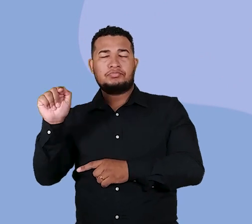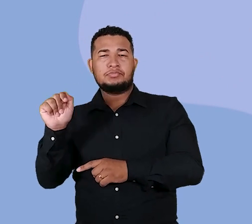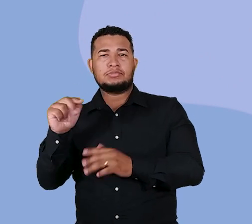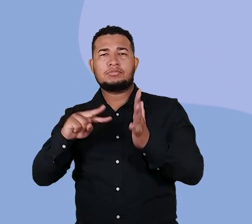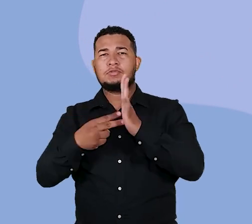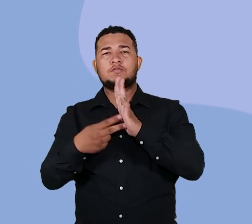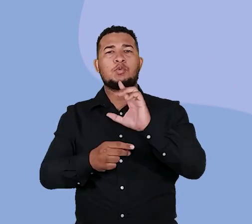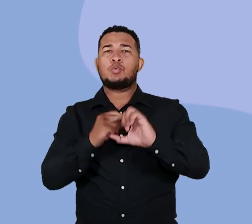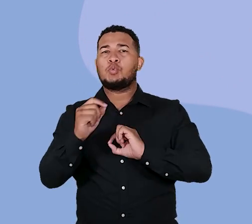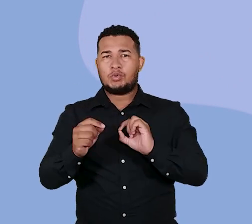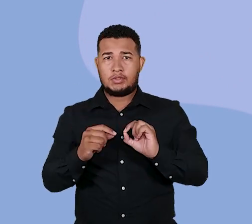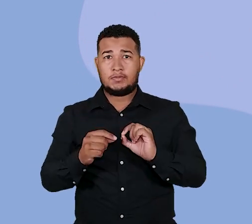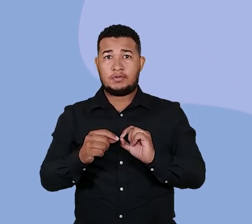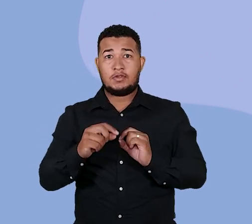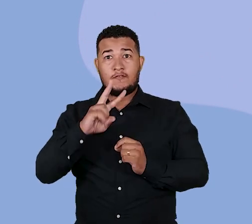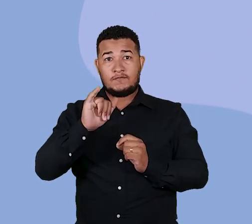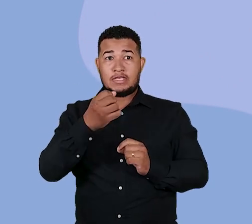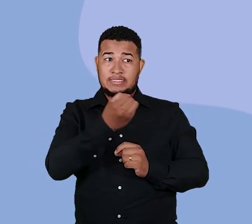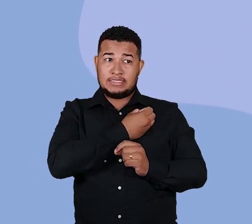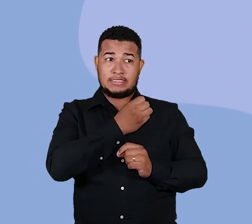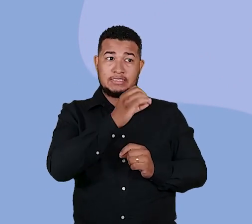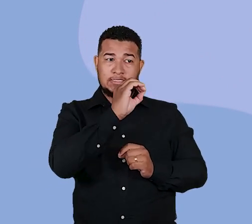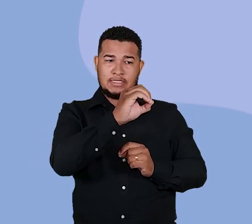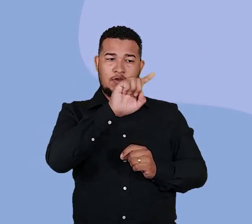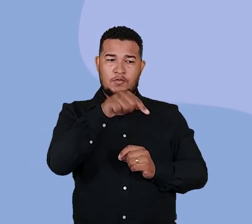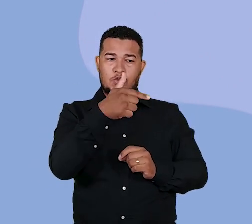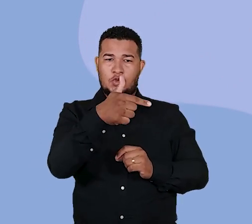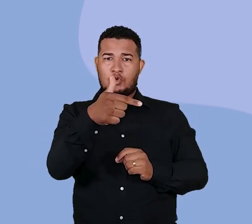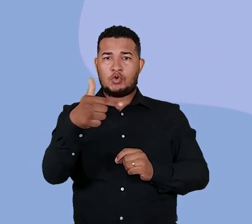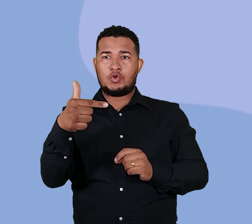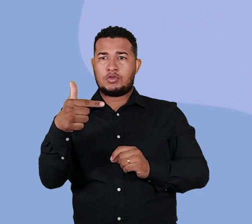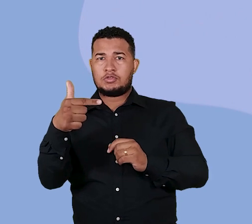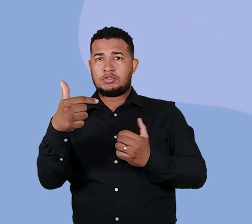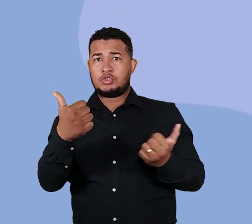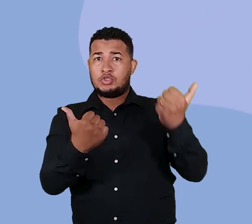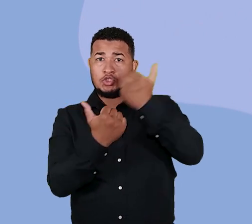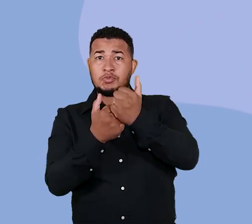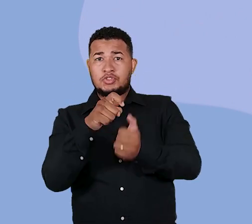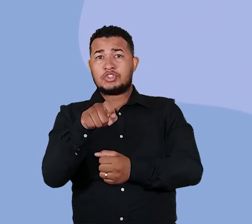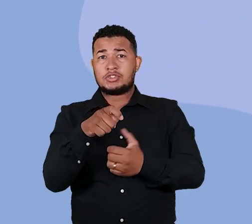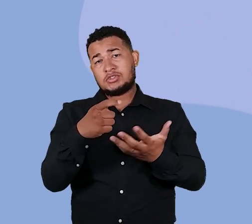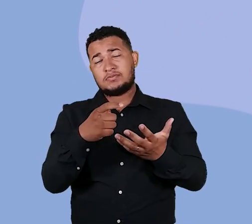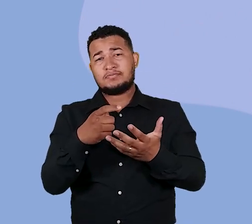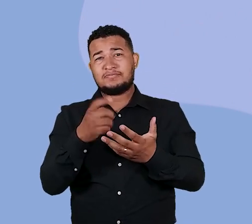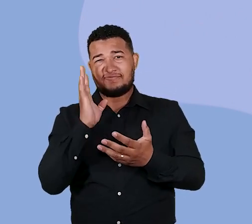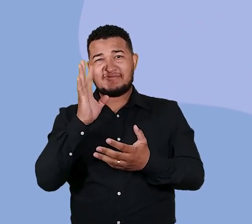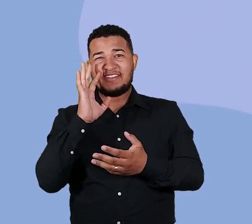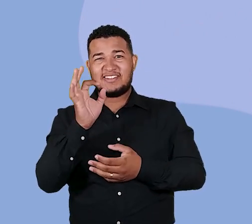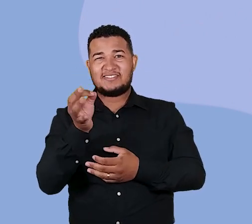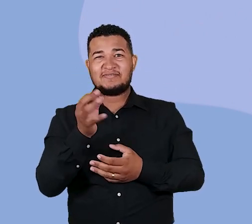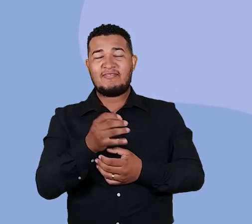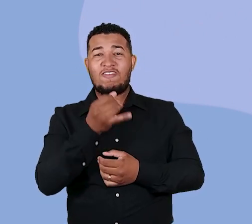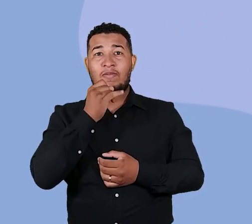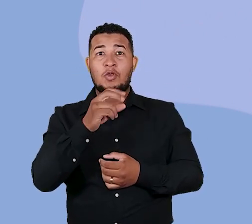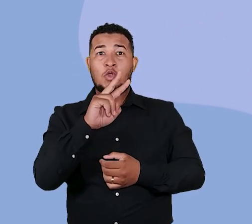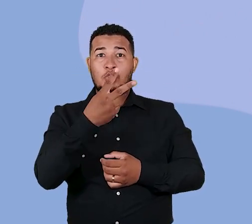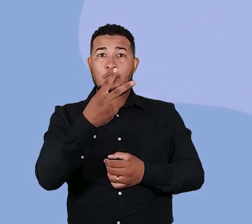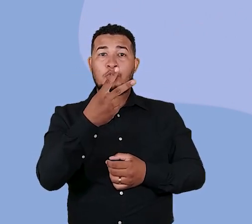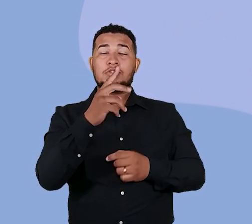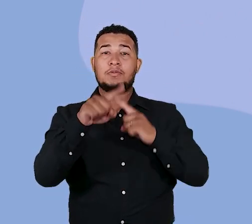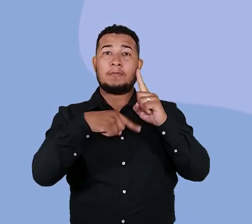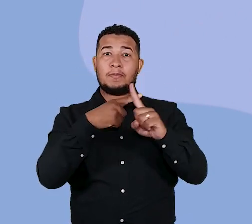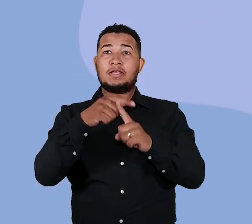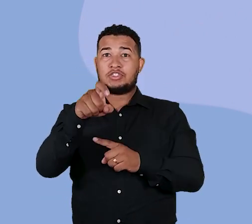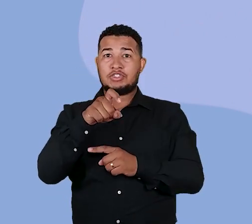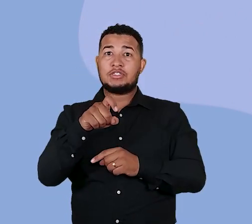0,2222. Sabe o que você vai fazer? Você vai pegar esse 0,222 e substituir pelo x. É legal ou não é? Vai ficar 2 mais